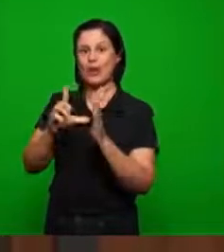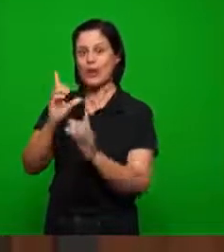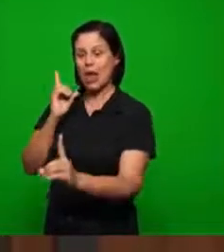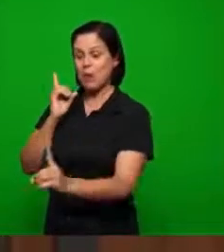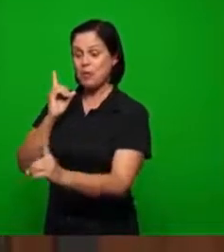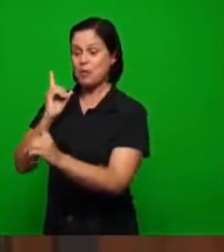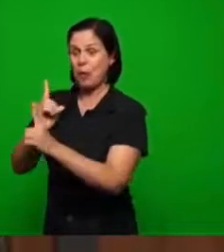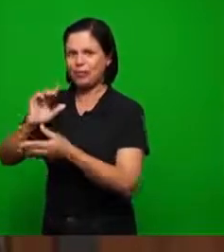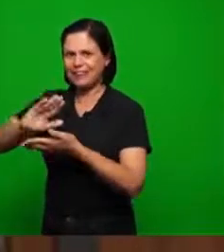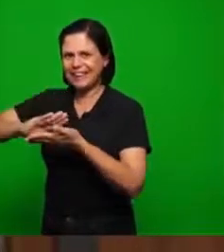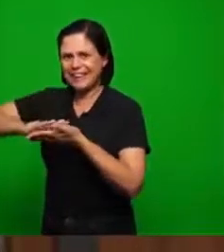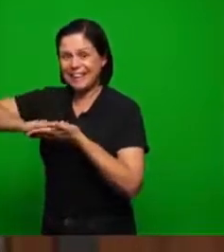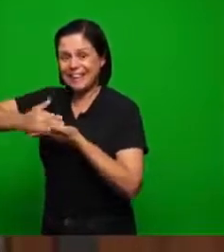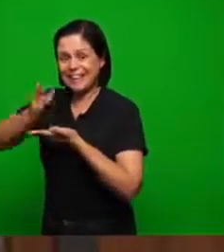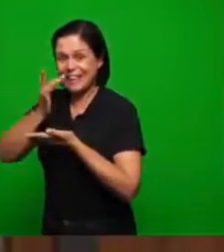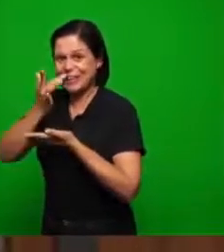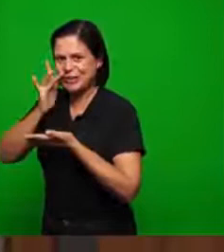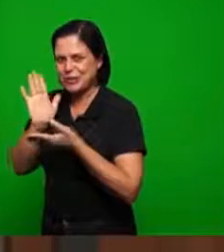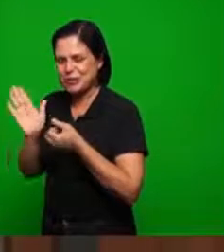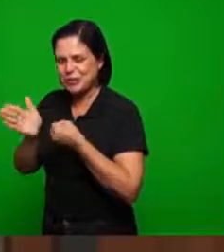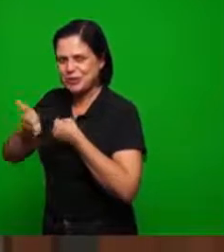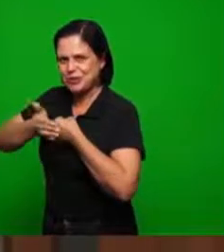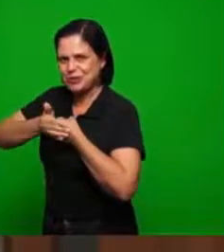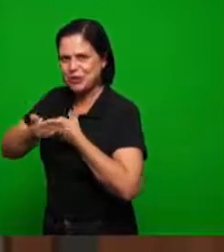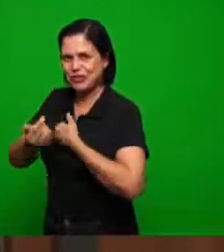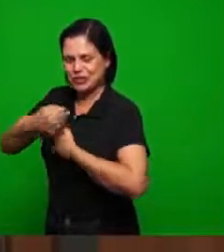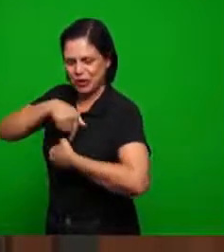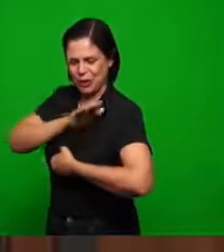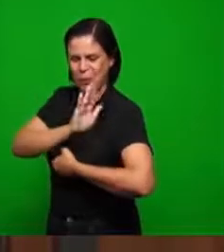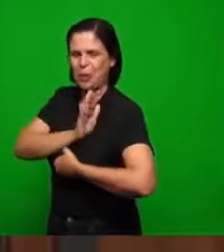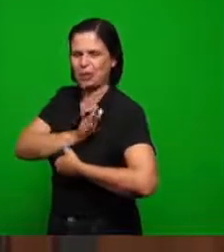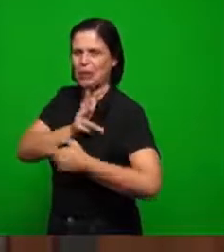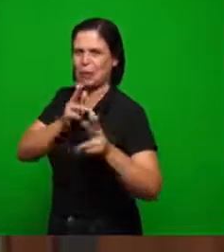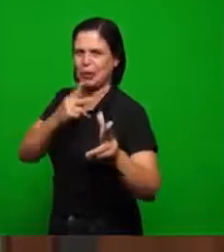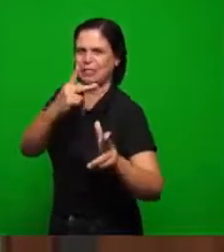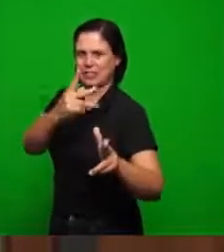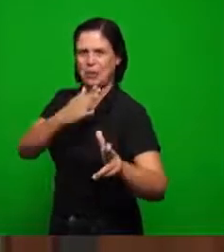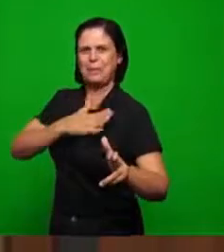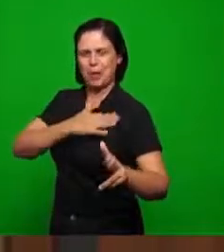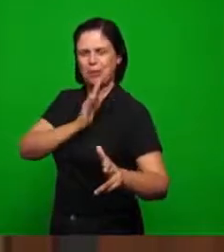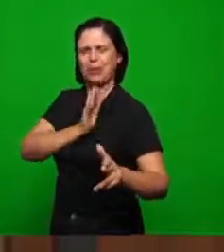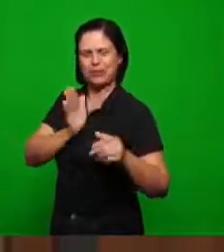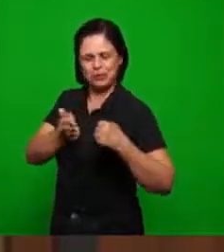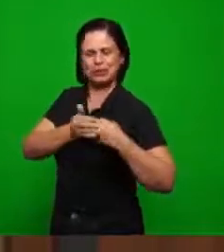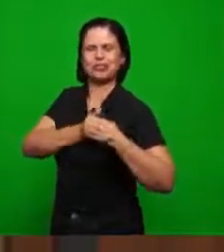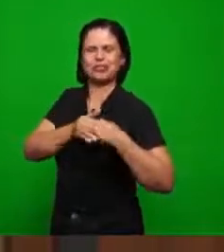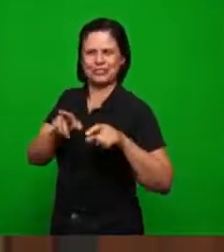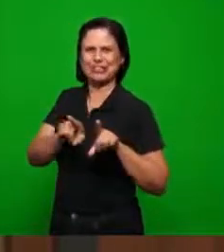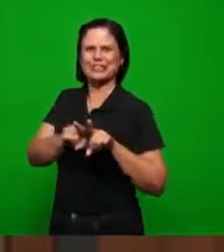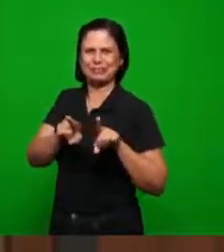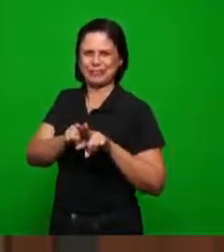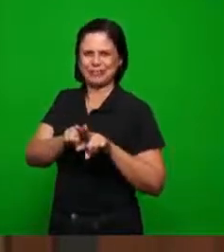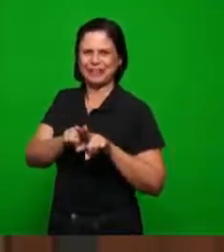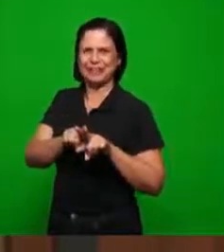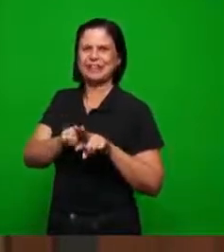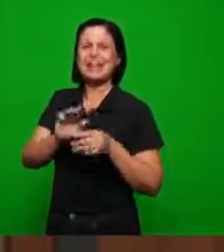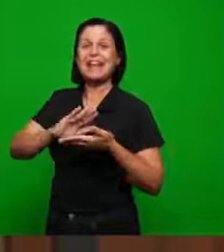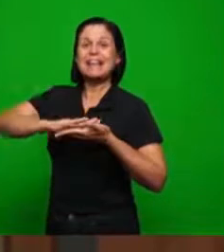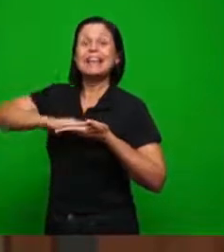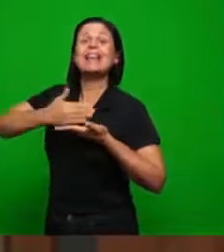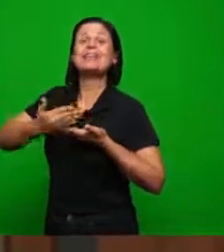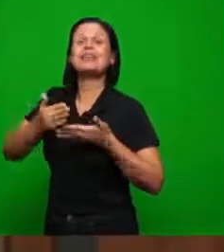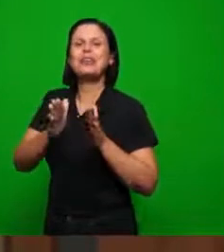e agora esse tesouro está escondido no seu coração, como no nosso coração. E o texto em Apocalipse vai se referir